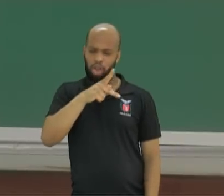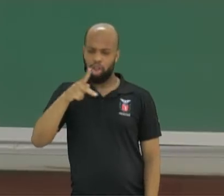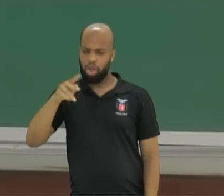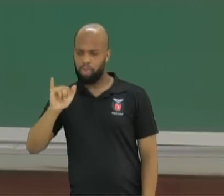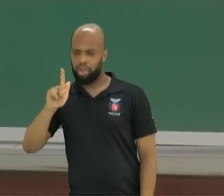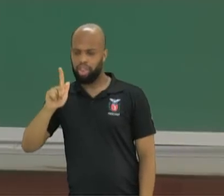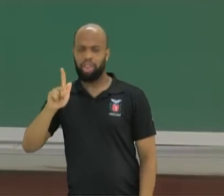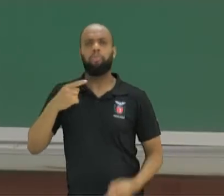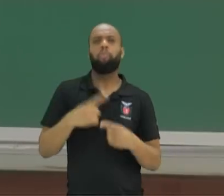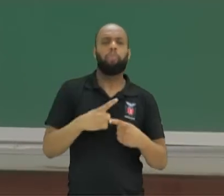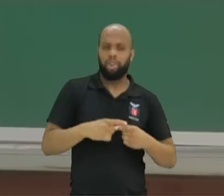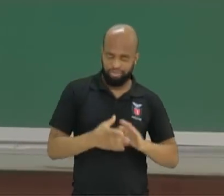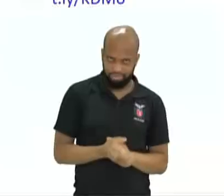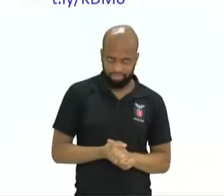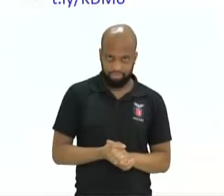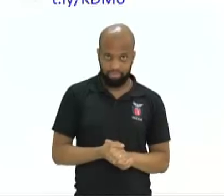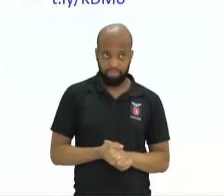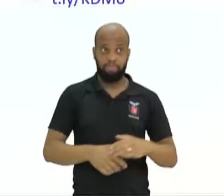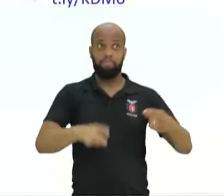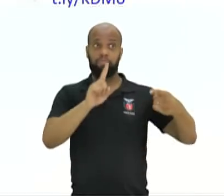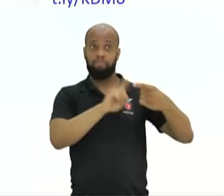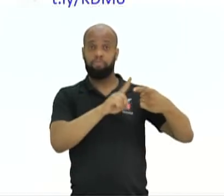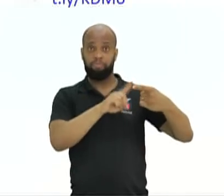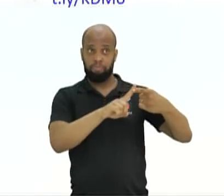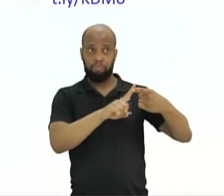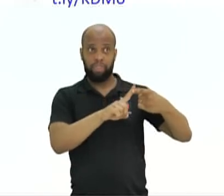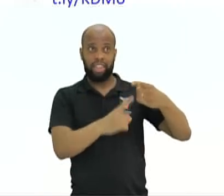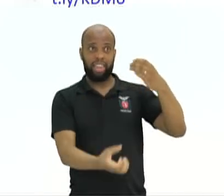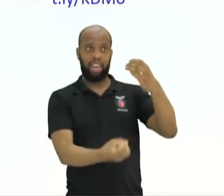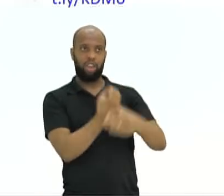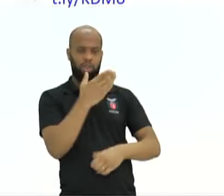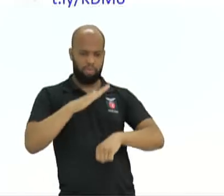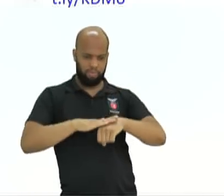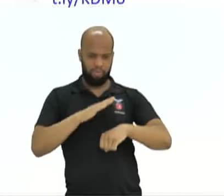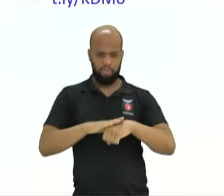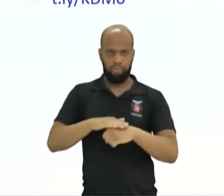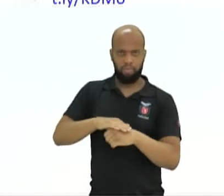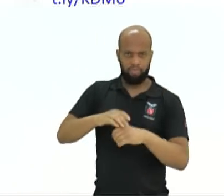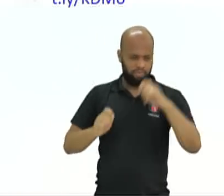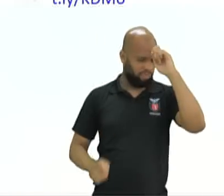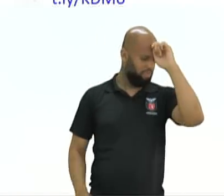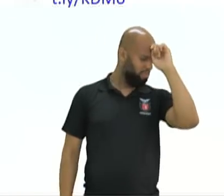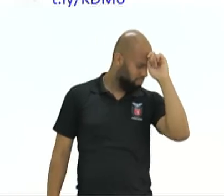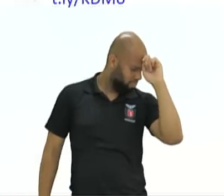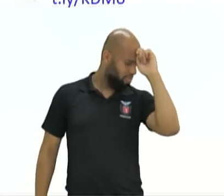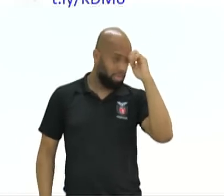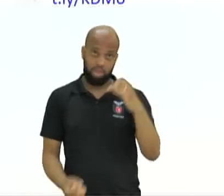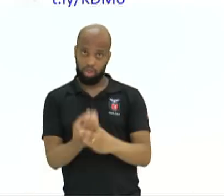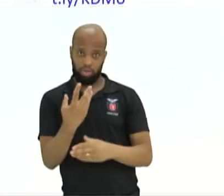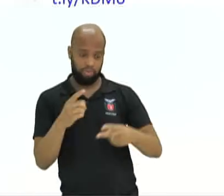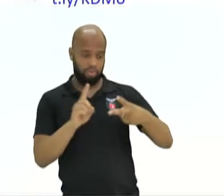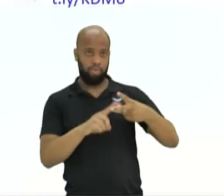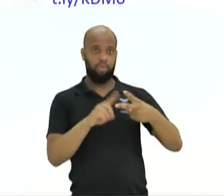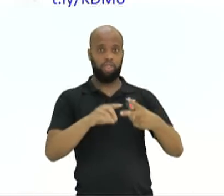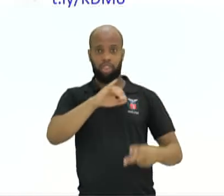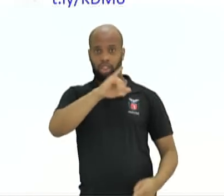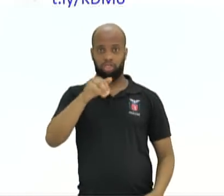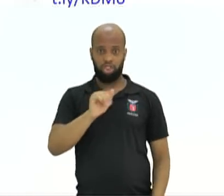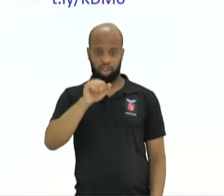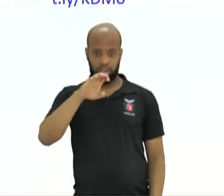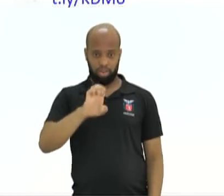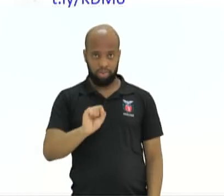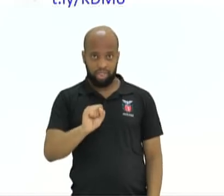aí, tá? Então, o nome foi criado pelo próprio Michael Jackson. O nome foi criado por James Brown, que